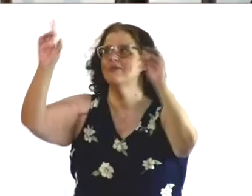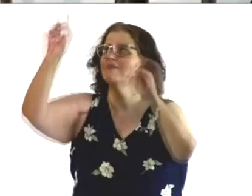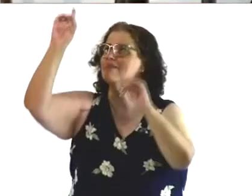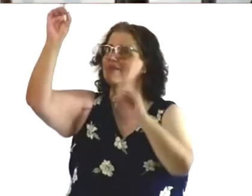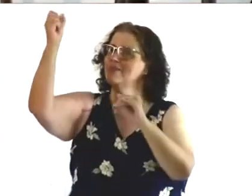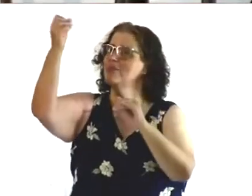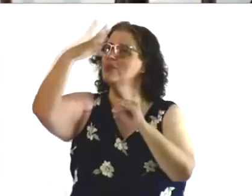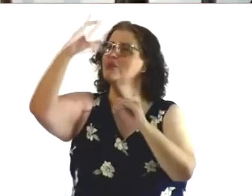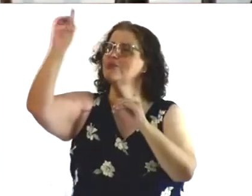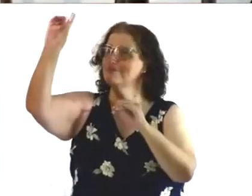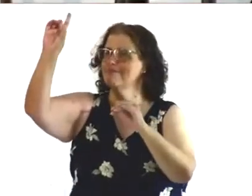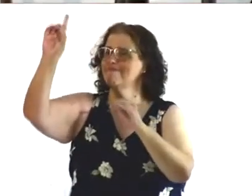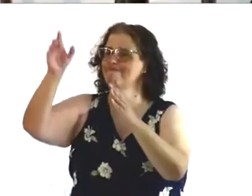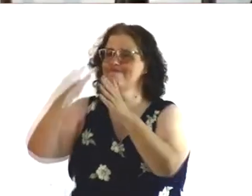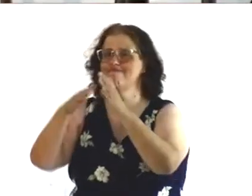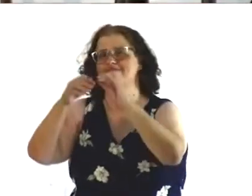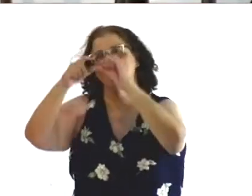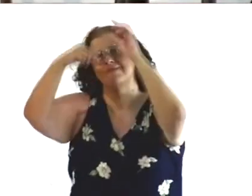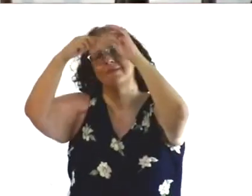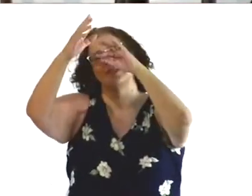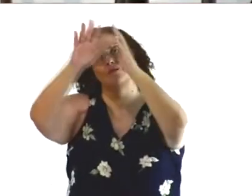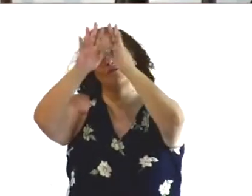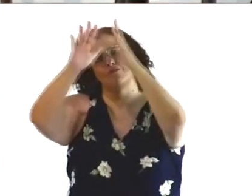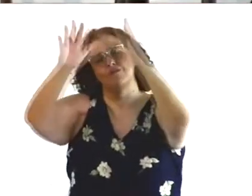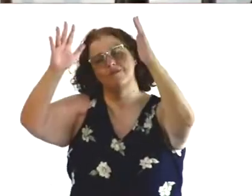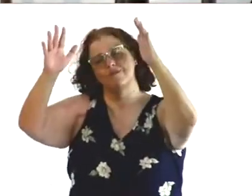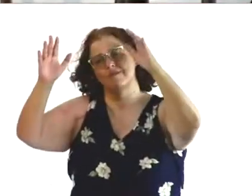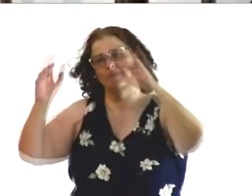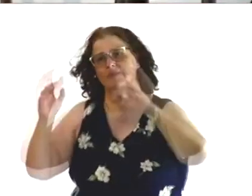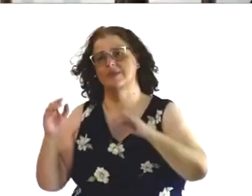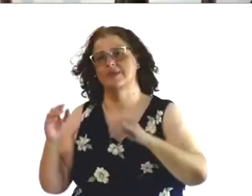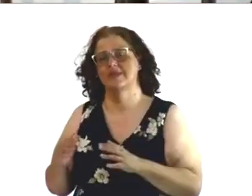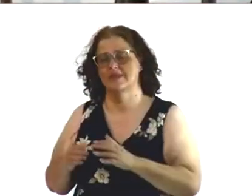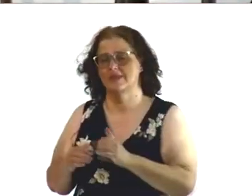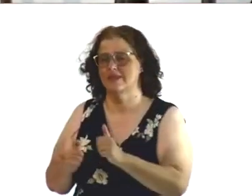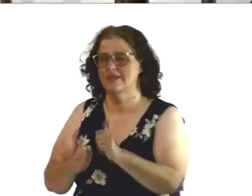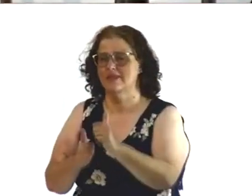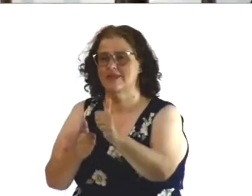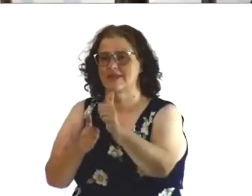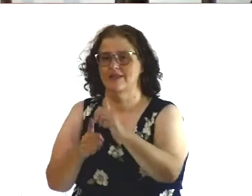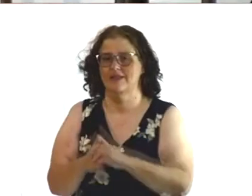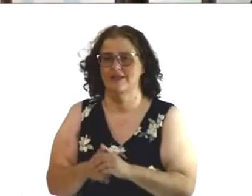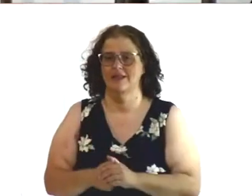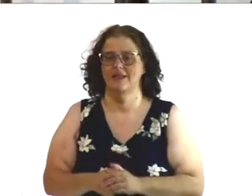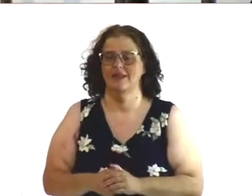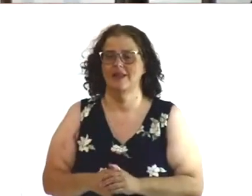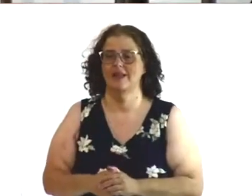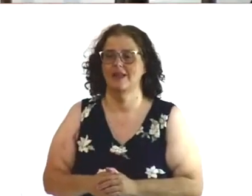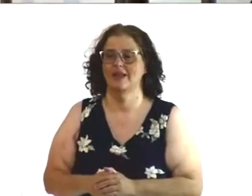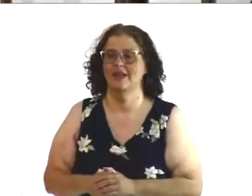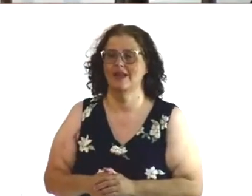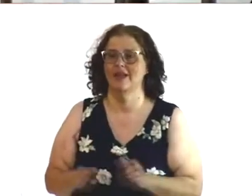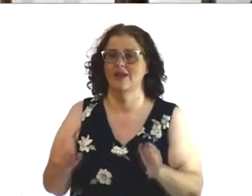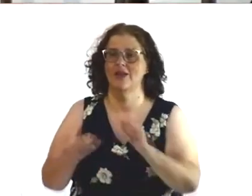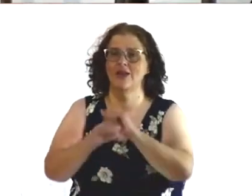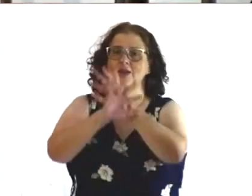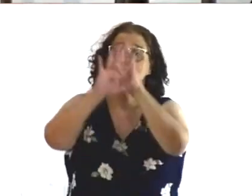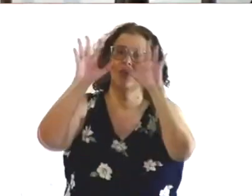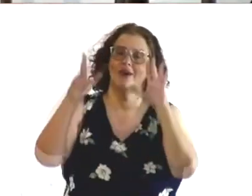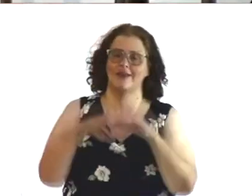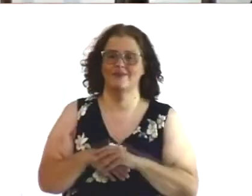aplicação. Meus irmãos, a luz visível da glória de Deus na terra é a igreja de Cristo, é o corpo de Cristo.